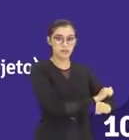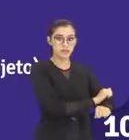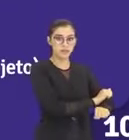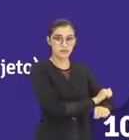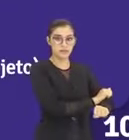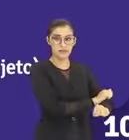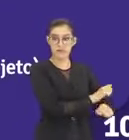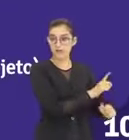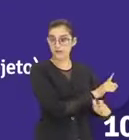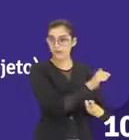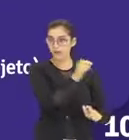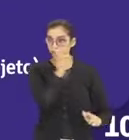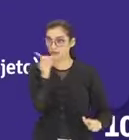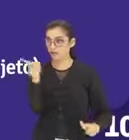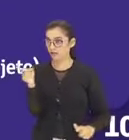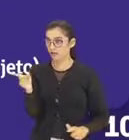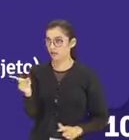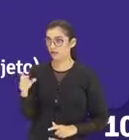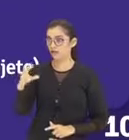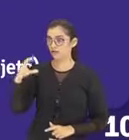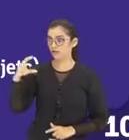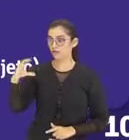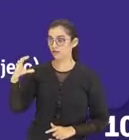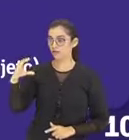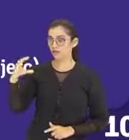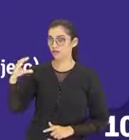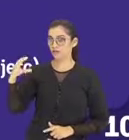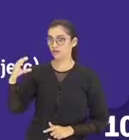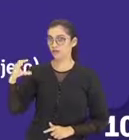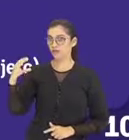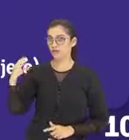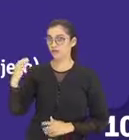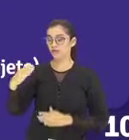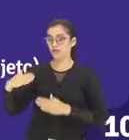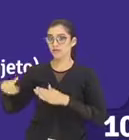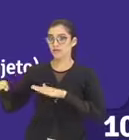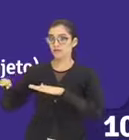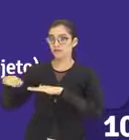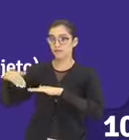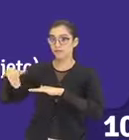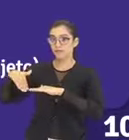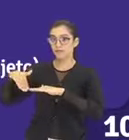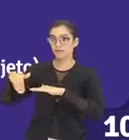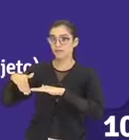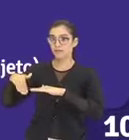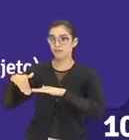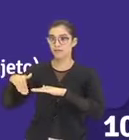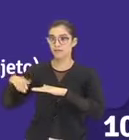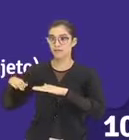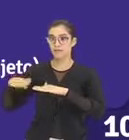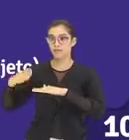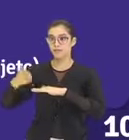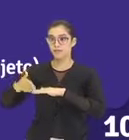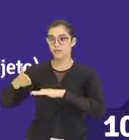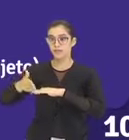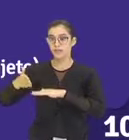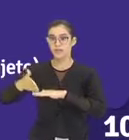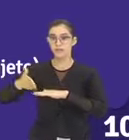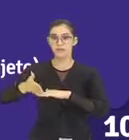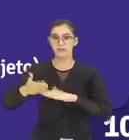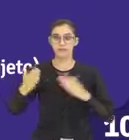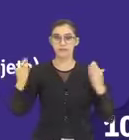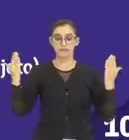o mediador desse uma corrigida depois disso aí no caderno dos meninos, para que a gente tivesse essa observação. Bom,